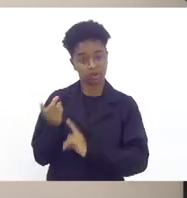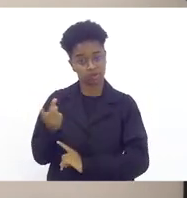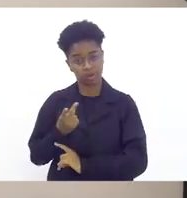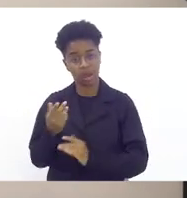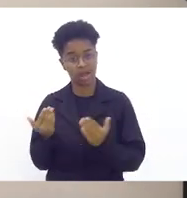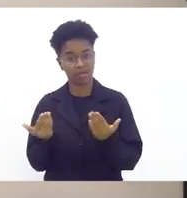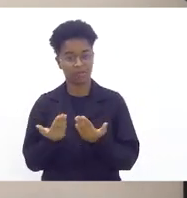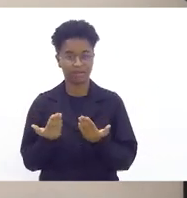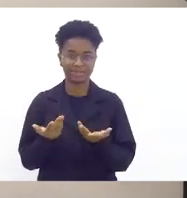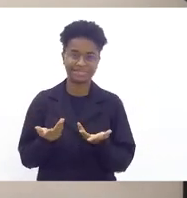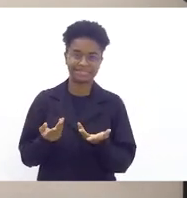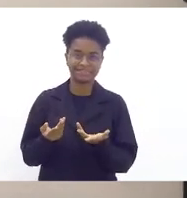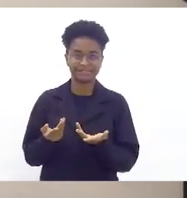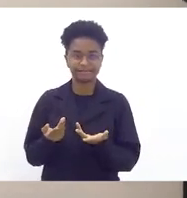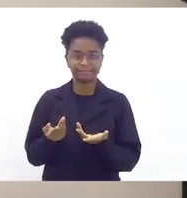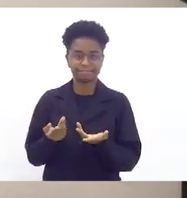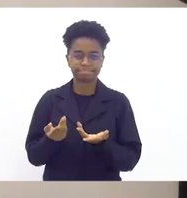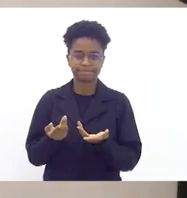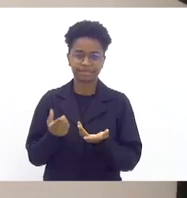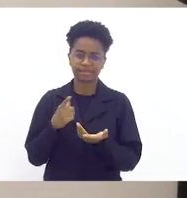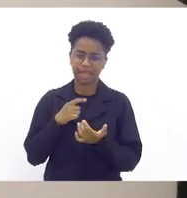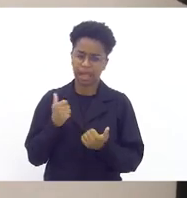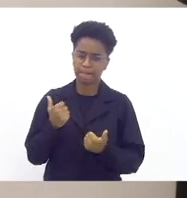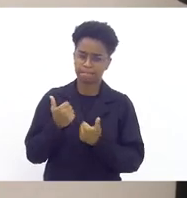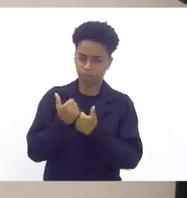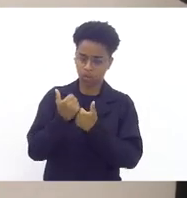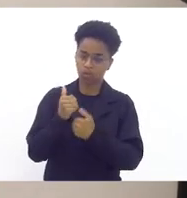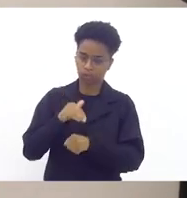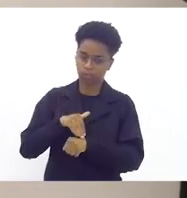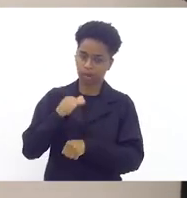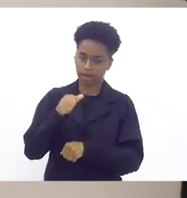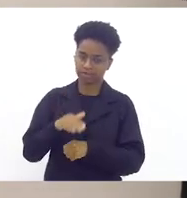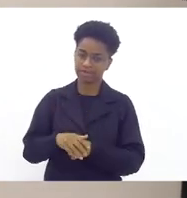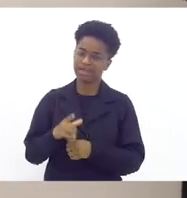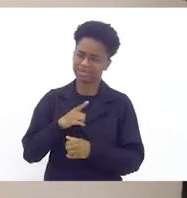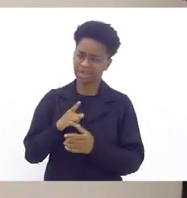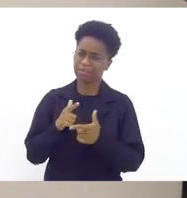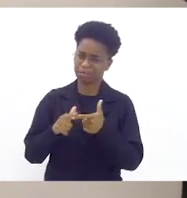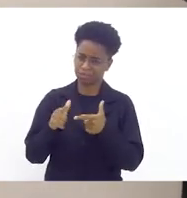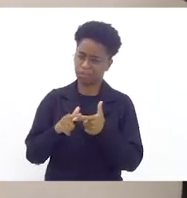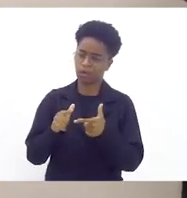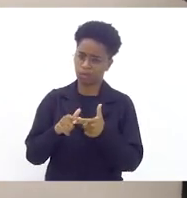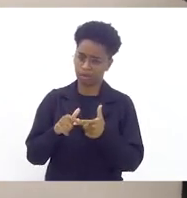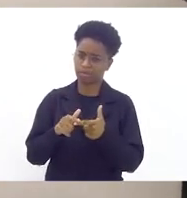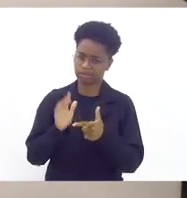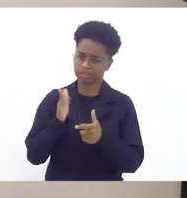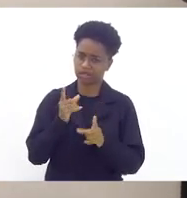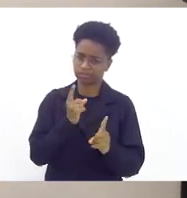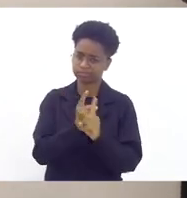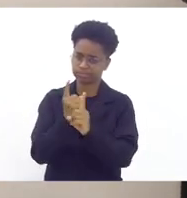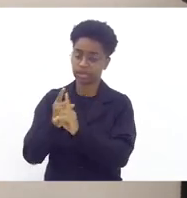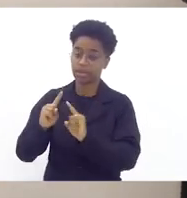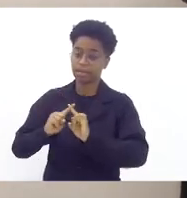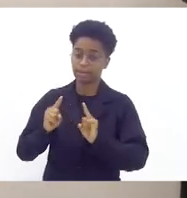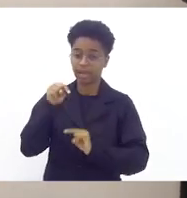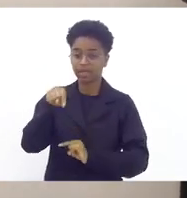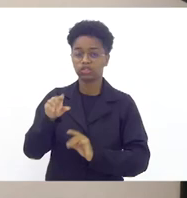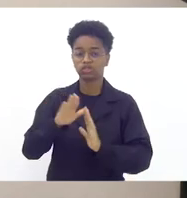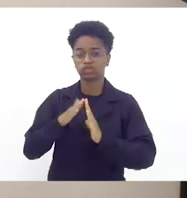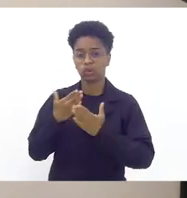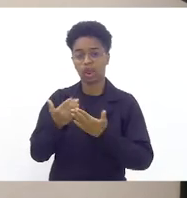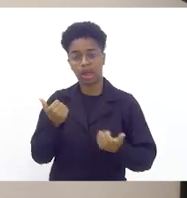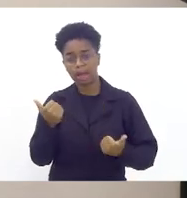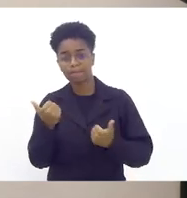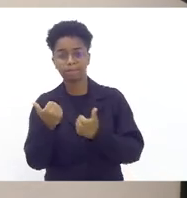com o maior... dando o maior apoio, na verdade. Tem alguns problemas detectados, mas é uma escola que apoia.